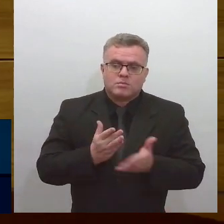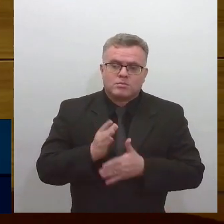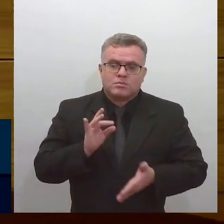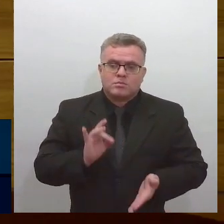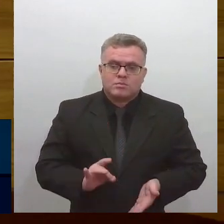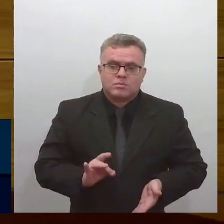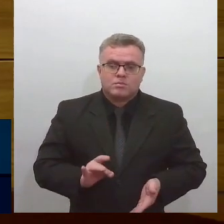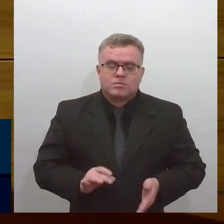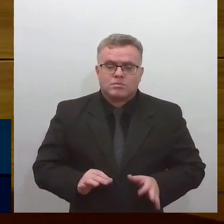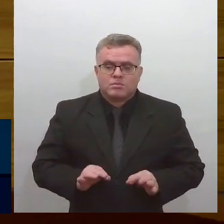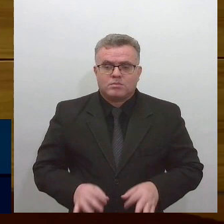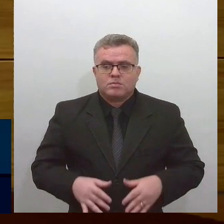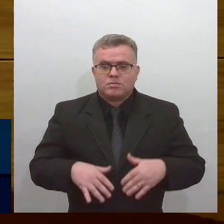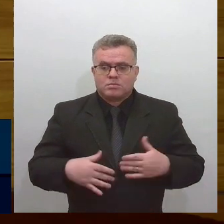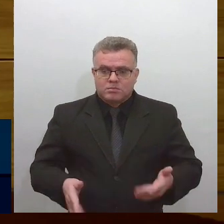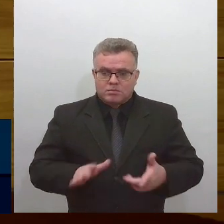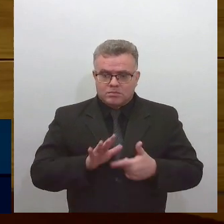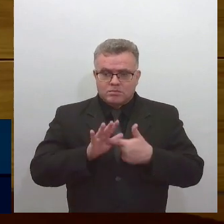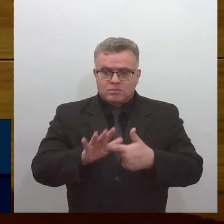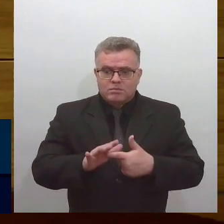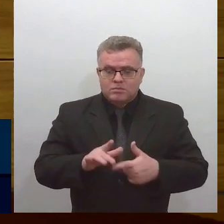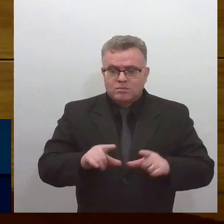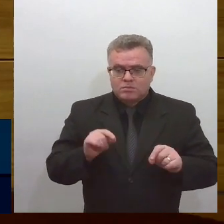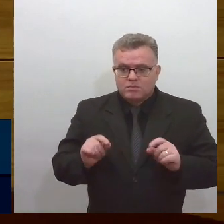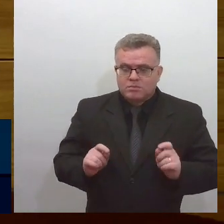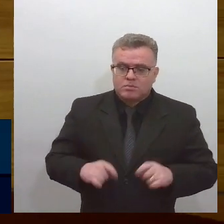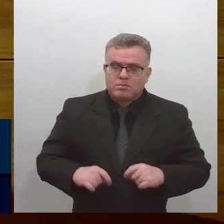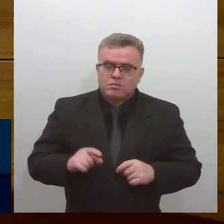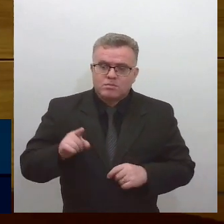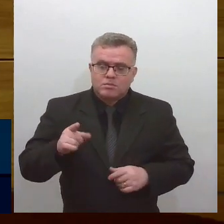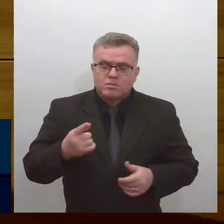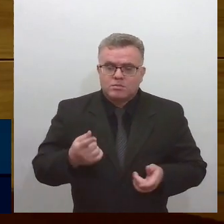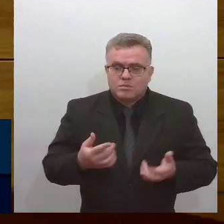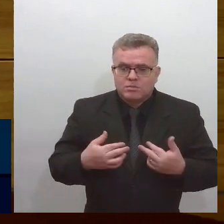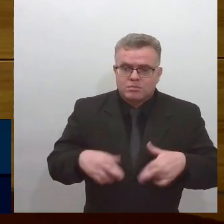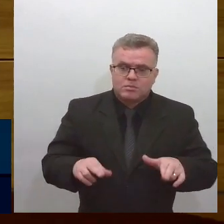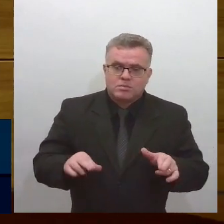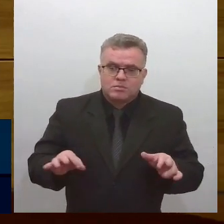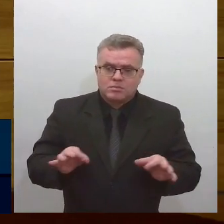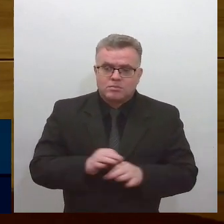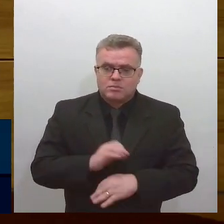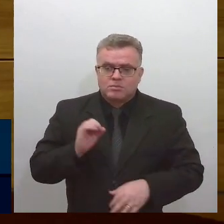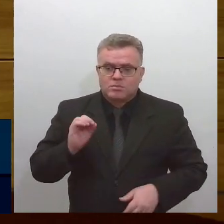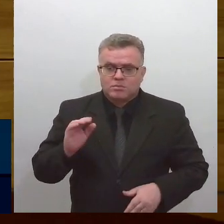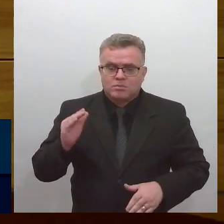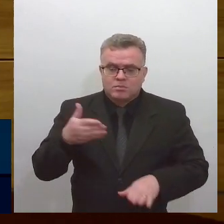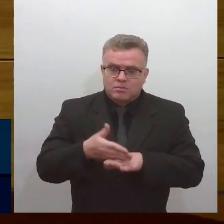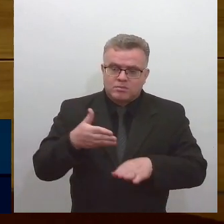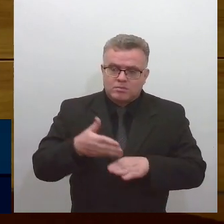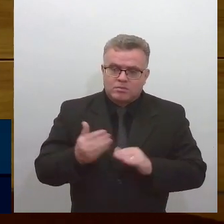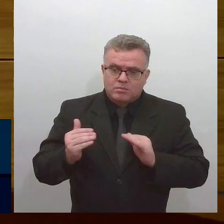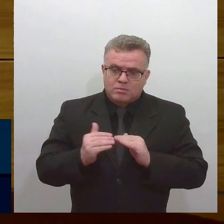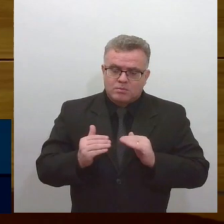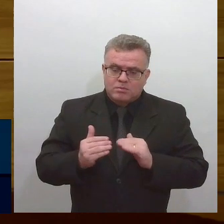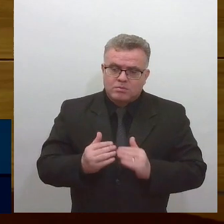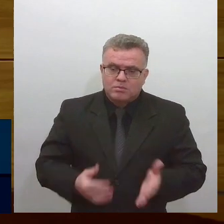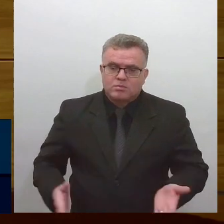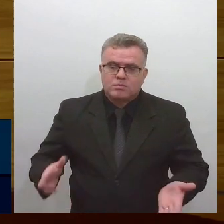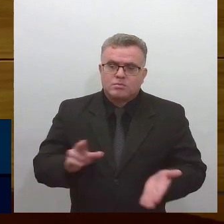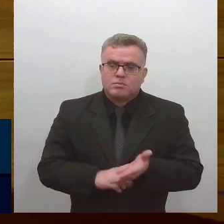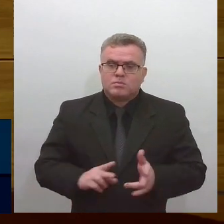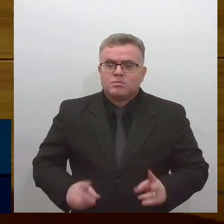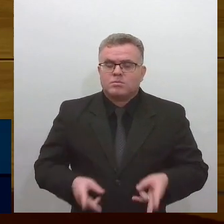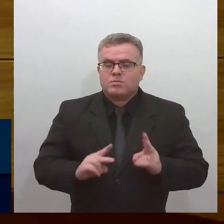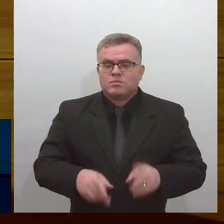alternativa para que o Dr possa efetivamente fazer eh todos os acessos que ele achar necessário nas ligações